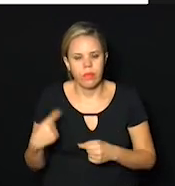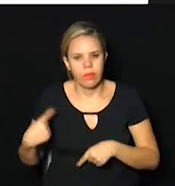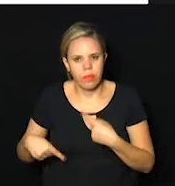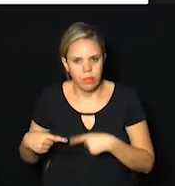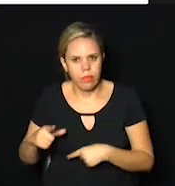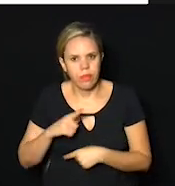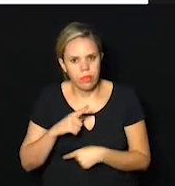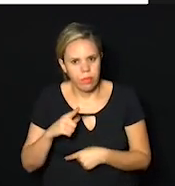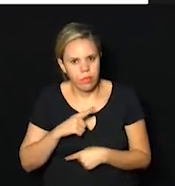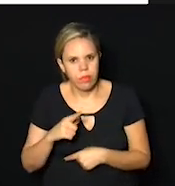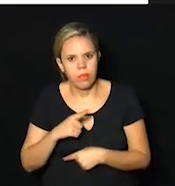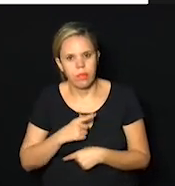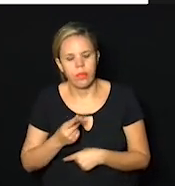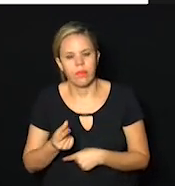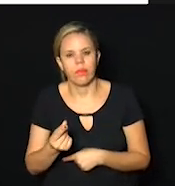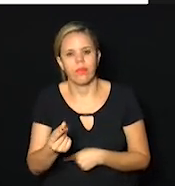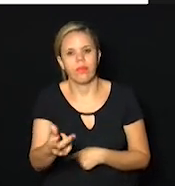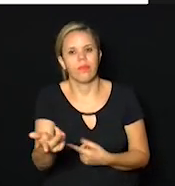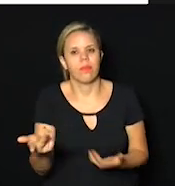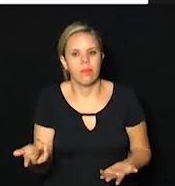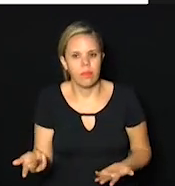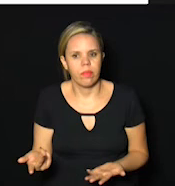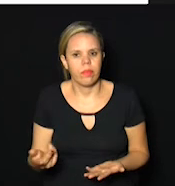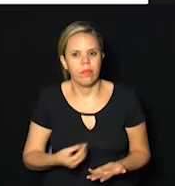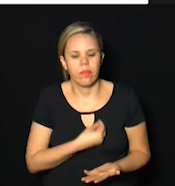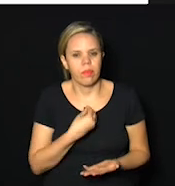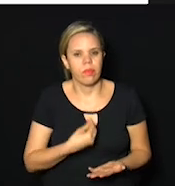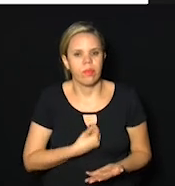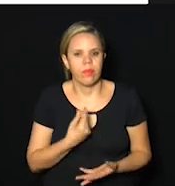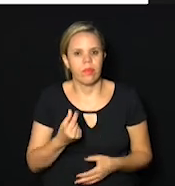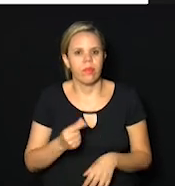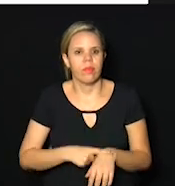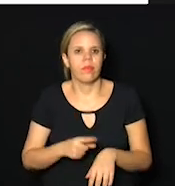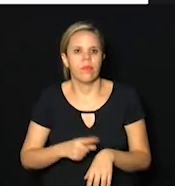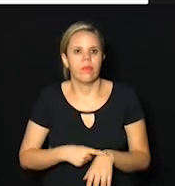tenha longevidade, sobreviva durante muito tempo.